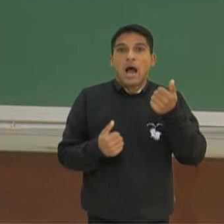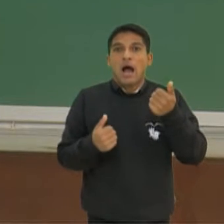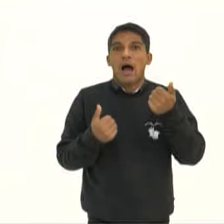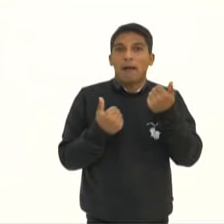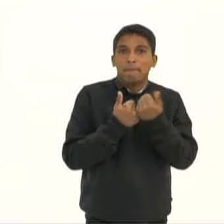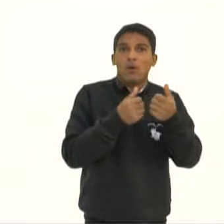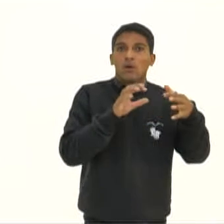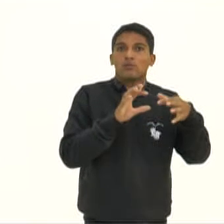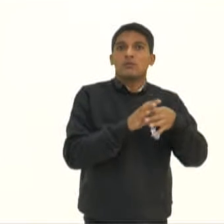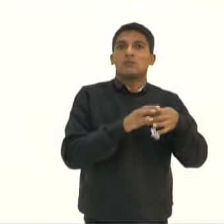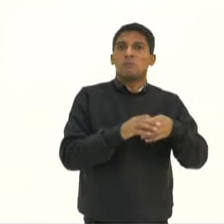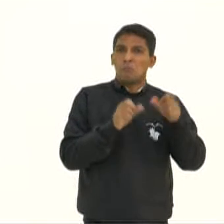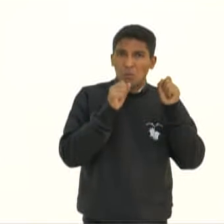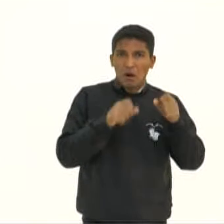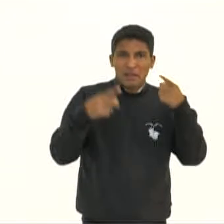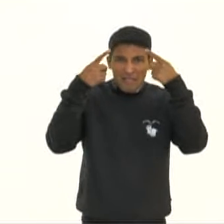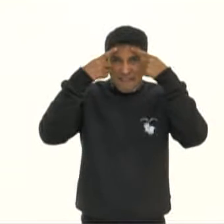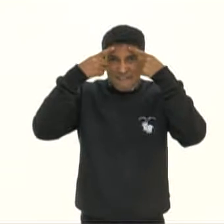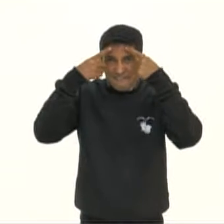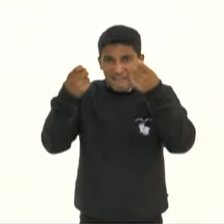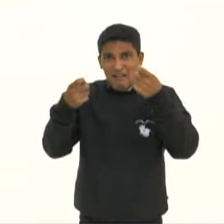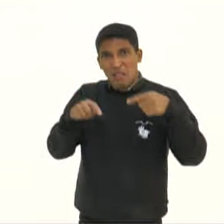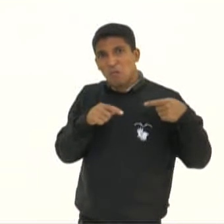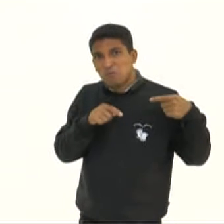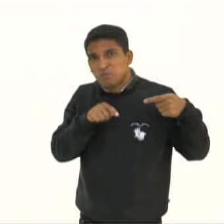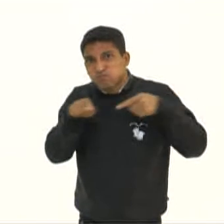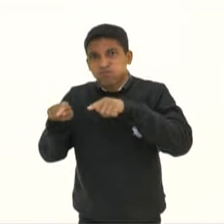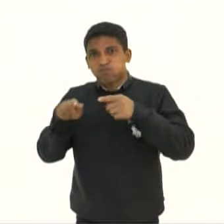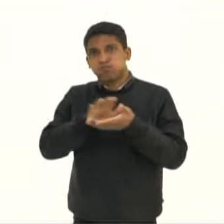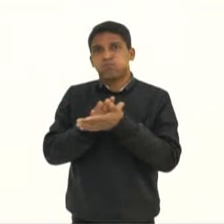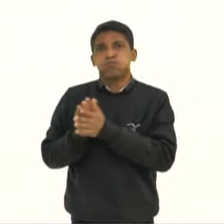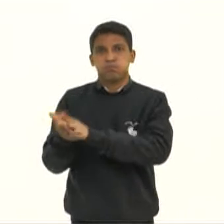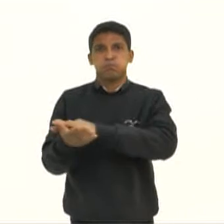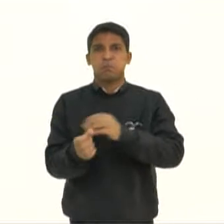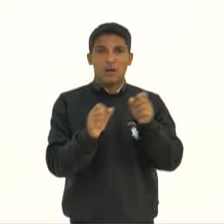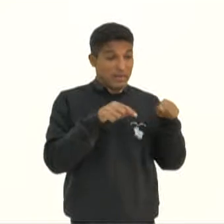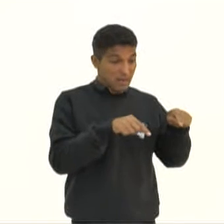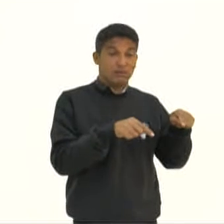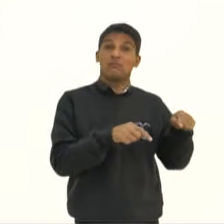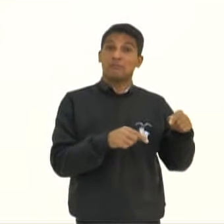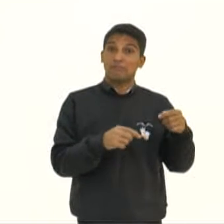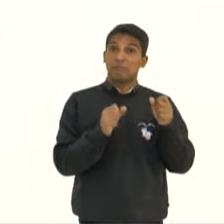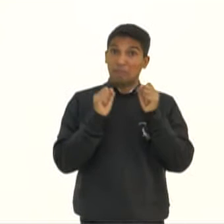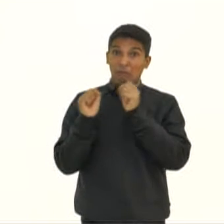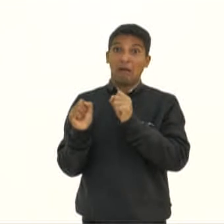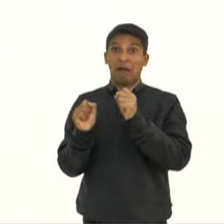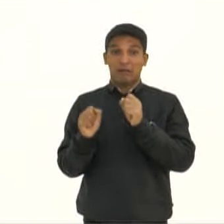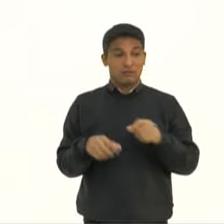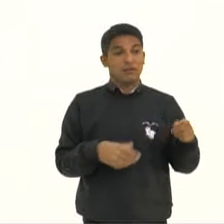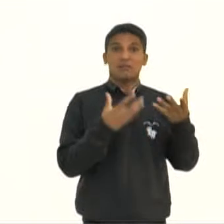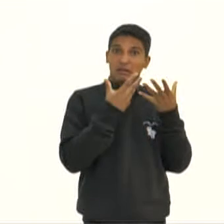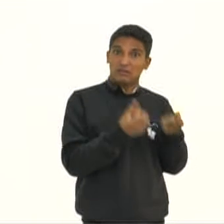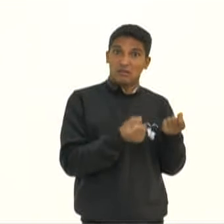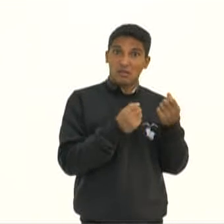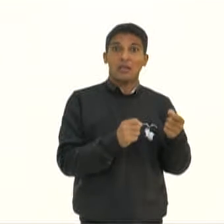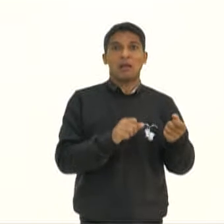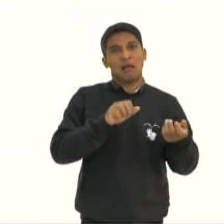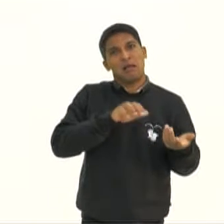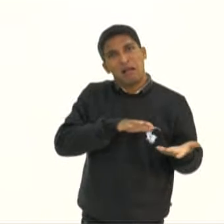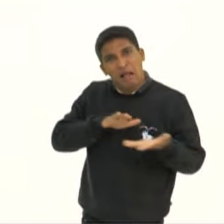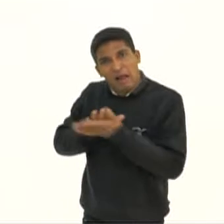de vários grupos. Nós vamos ver que vão existir várias interpretações